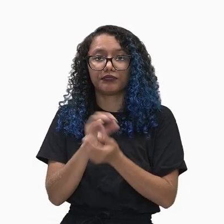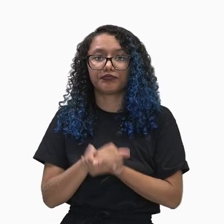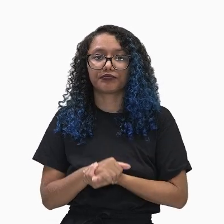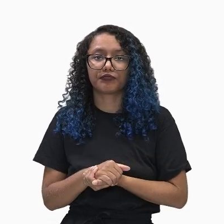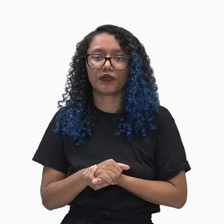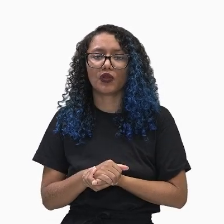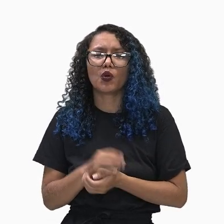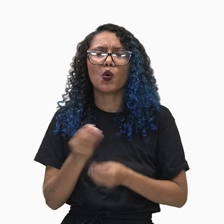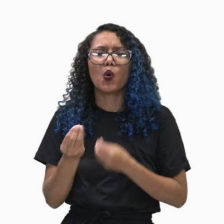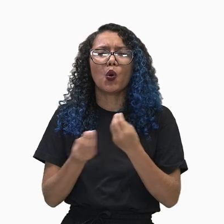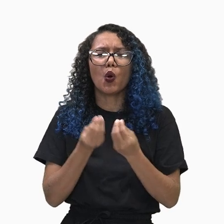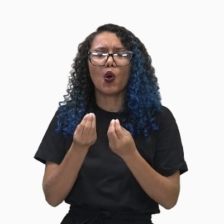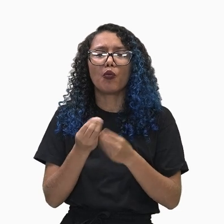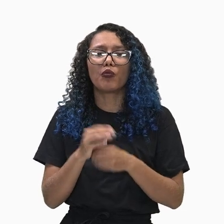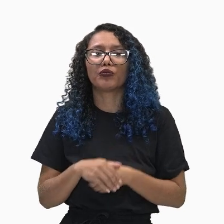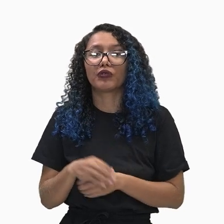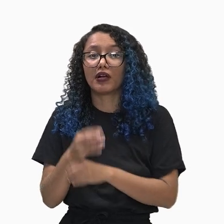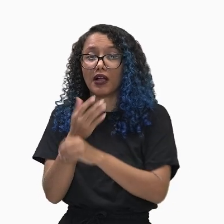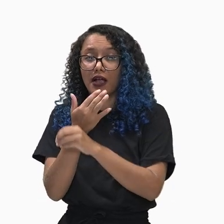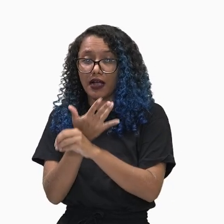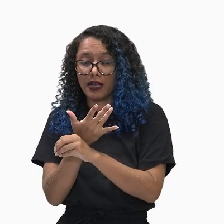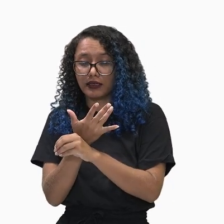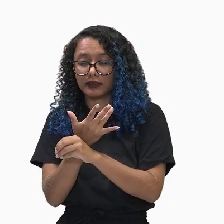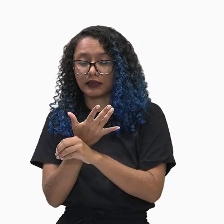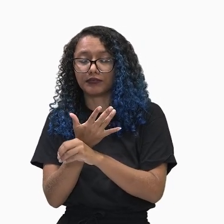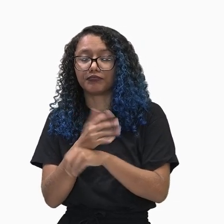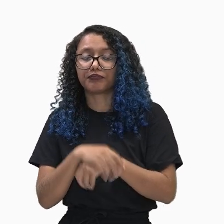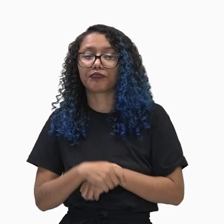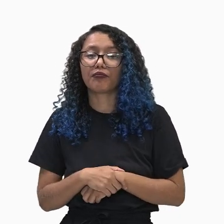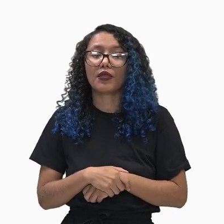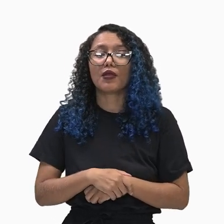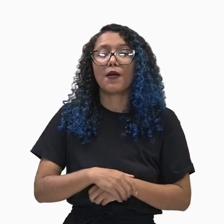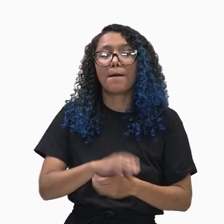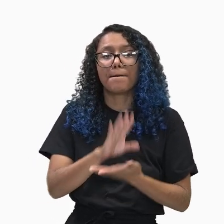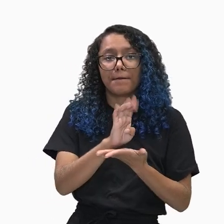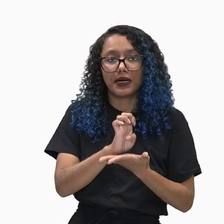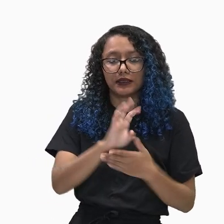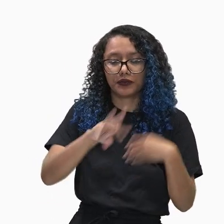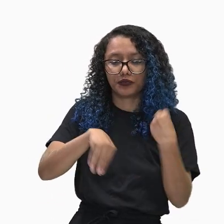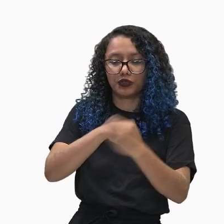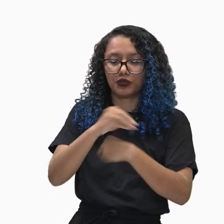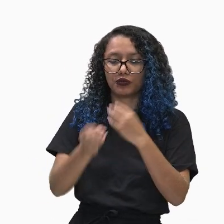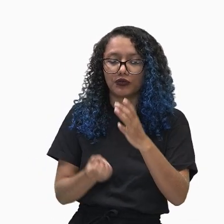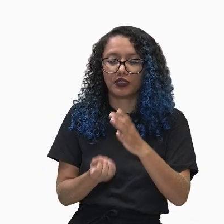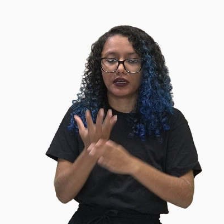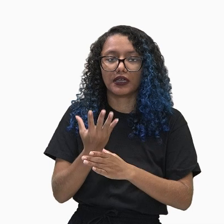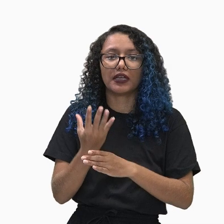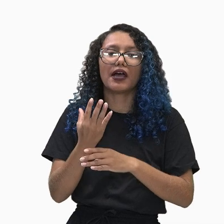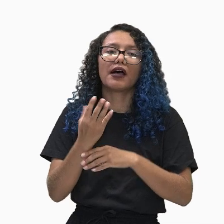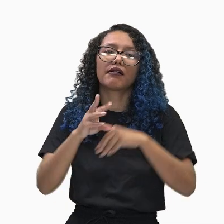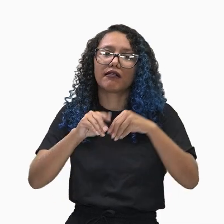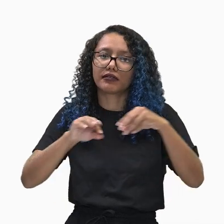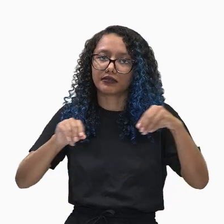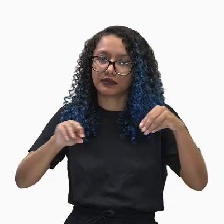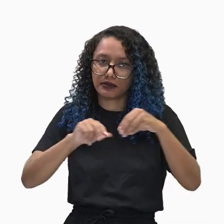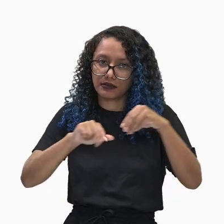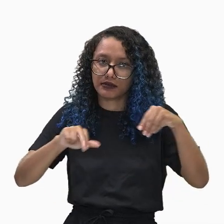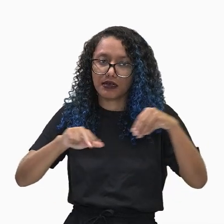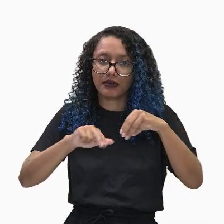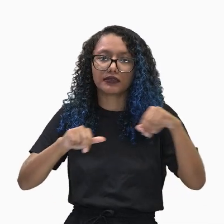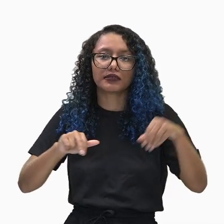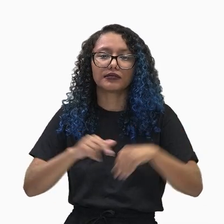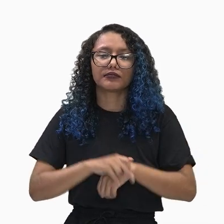ocorre entre um ácido e uma base. Então, lembra que eu falei que nós estamos seguindo a